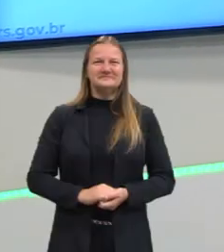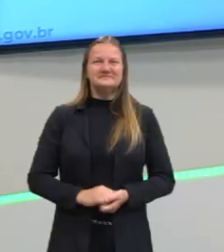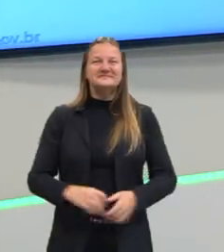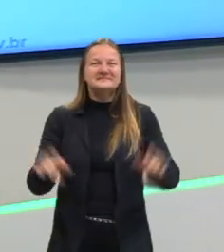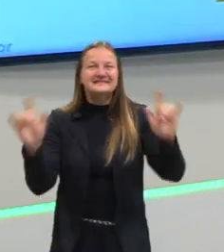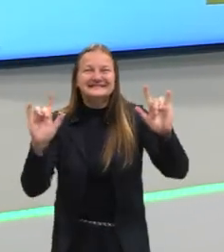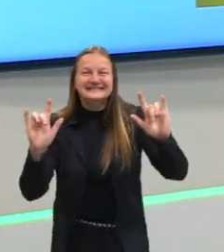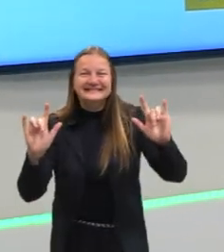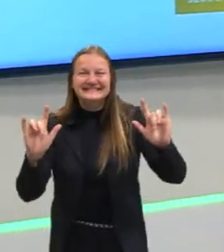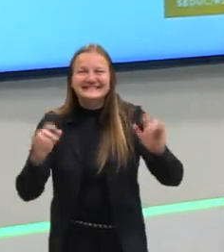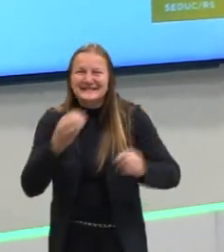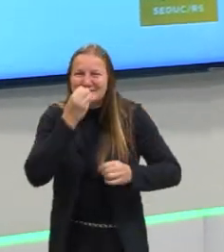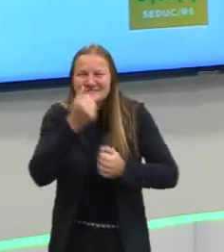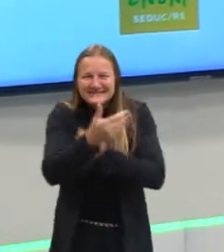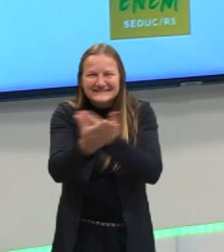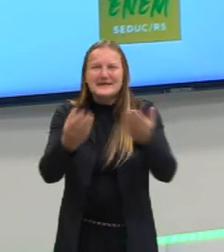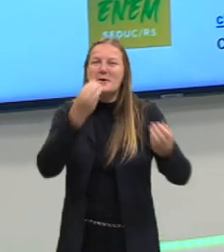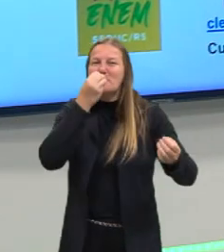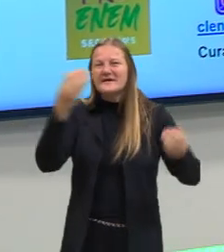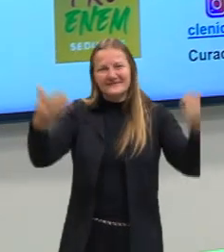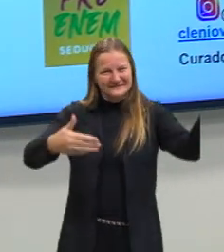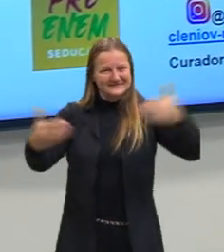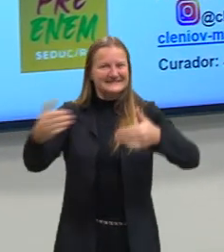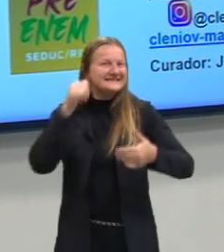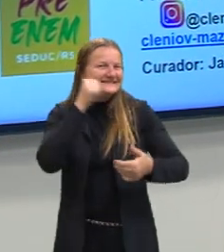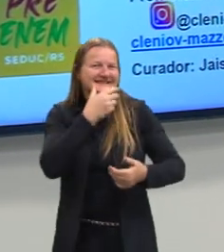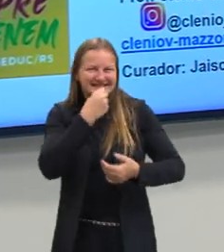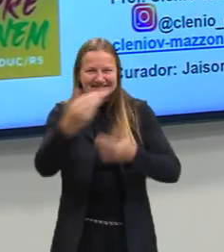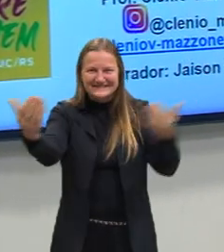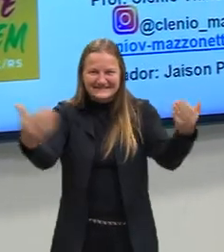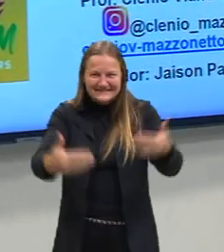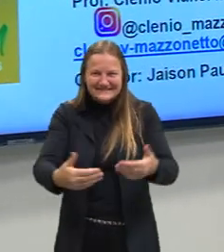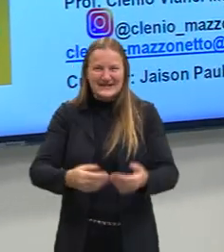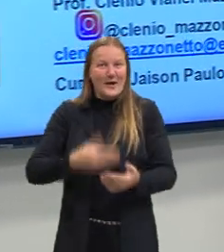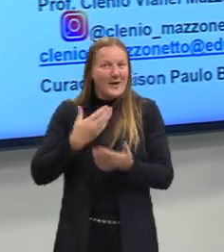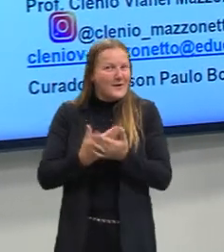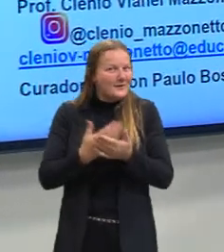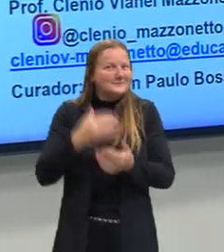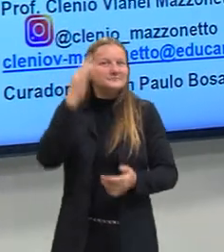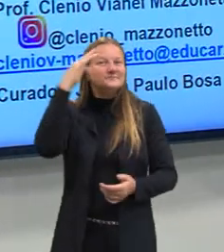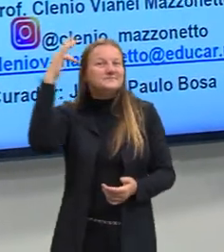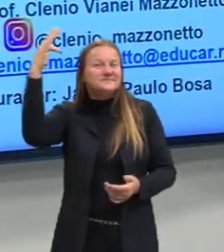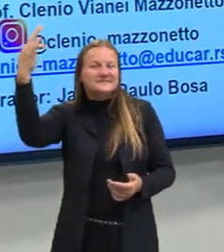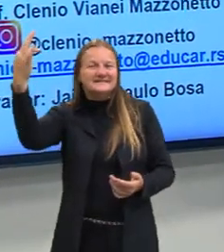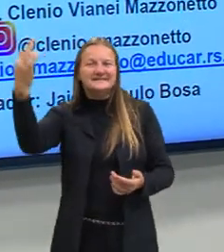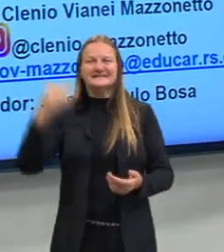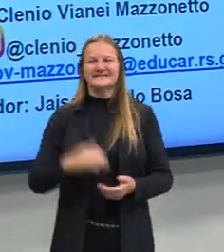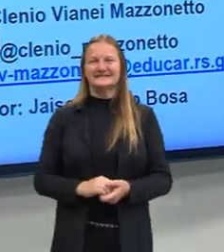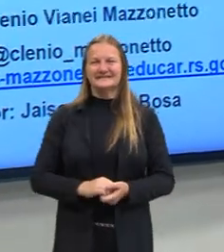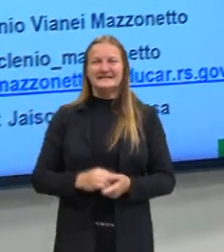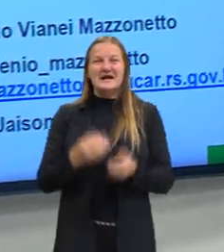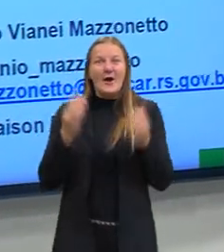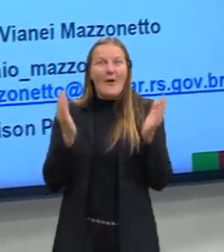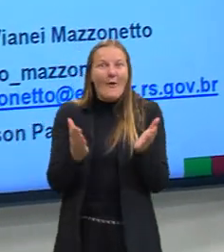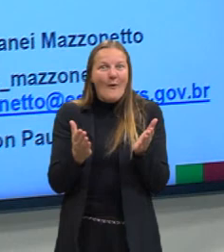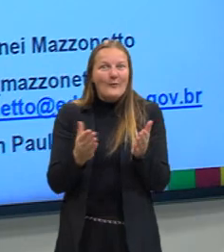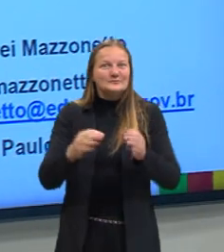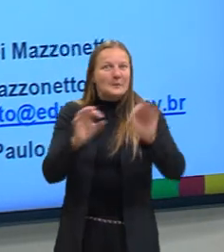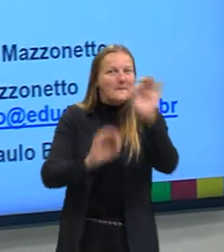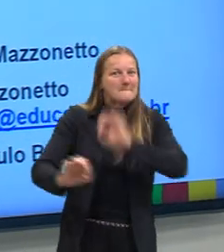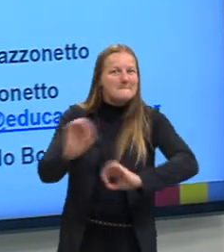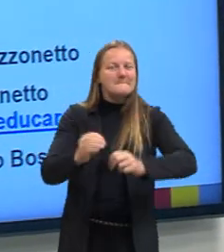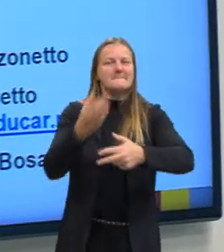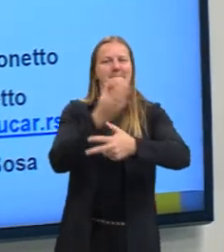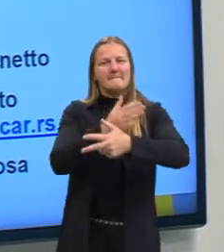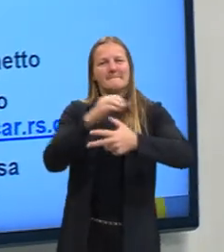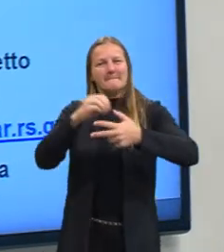fala aí galera tudo bem seja bem-vindo seja bem-vinda para mais uma aula de filosofia nessa preparação